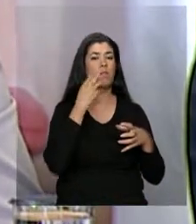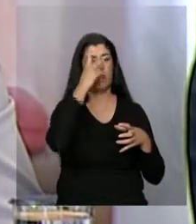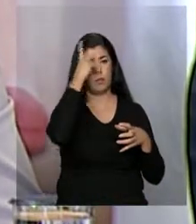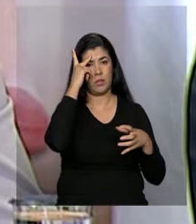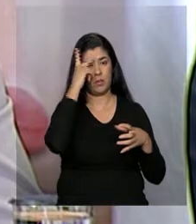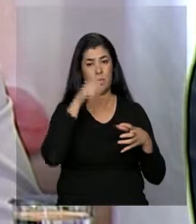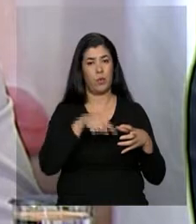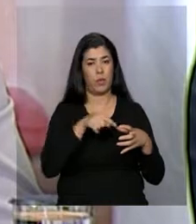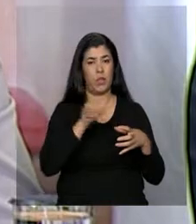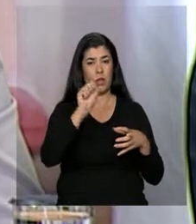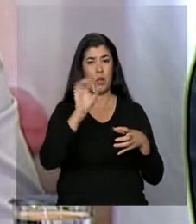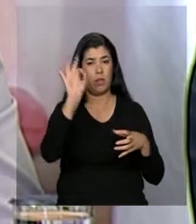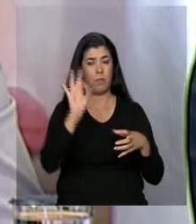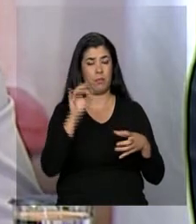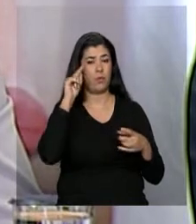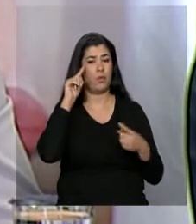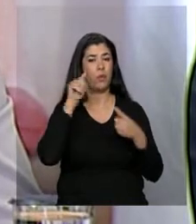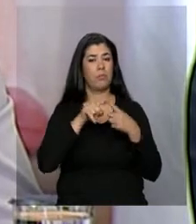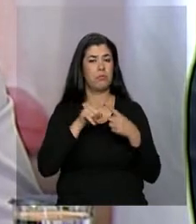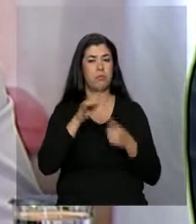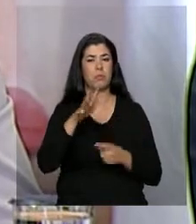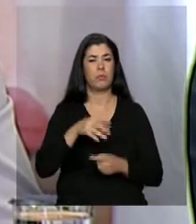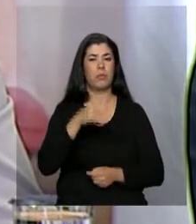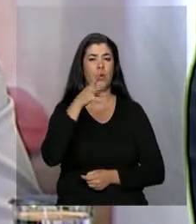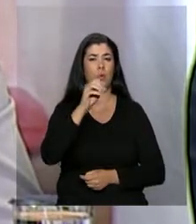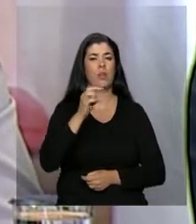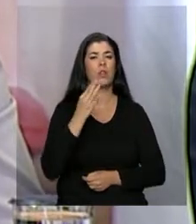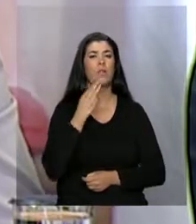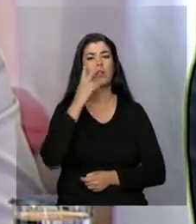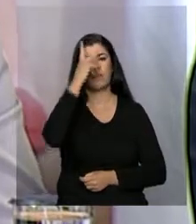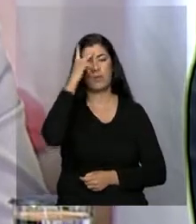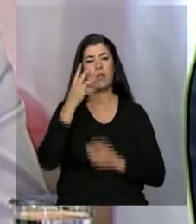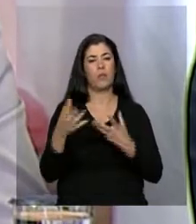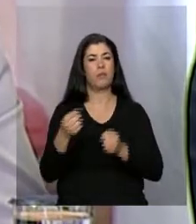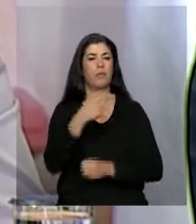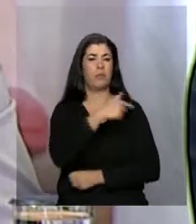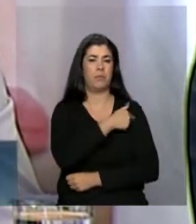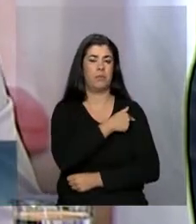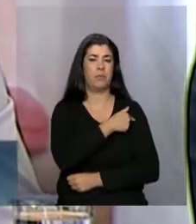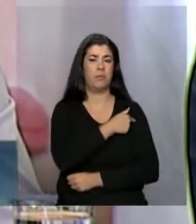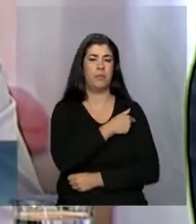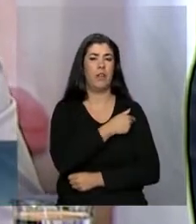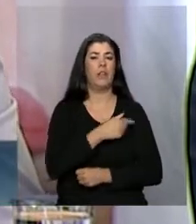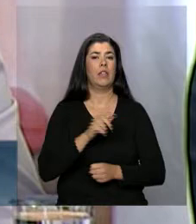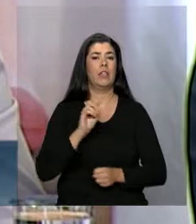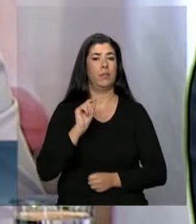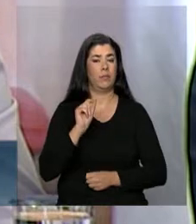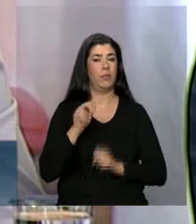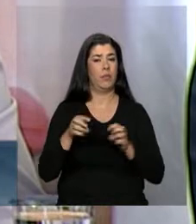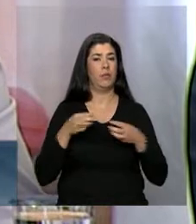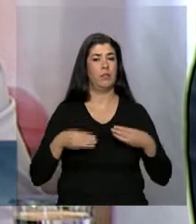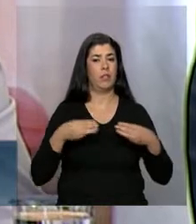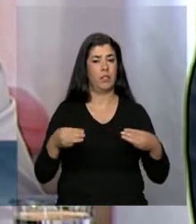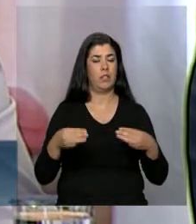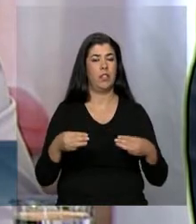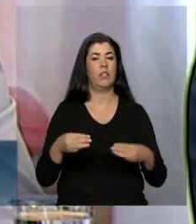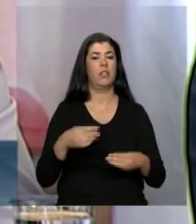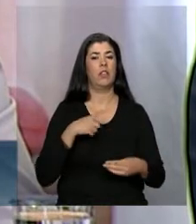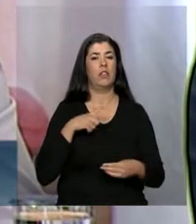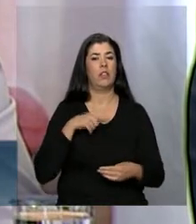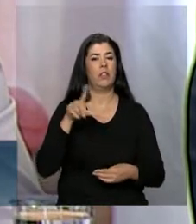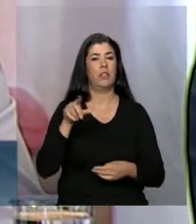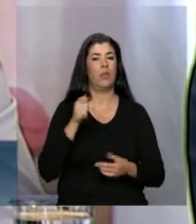estima que nós vamos vacinar em torno de 40 milhões de pessoas. Para isso, o Ministério da Saúde adquiriu 54 milhões